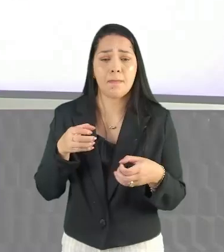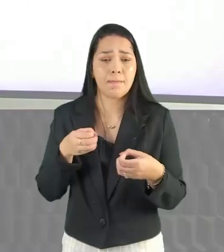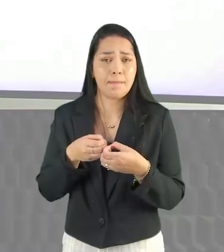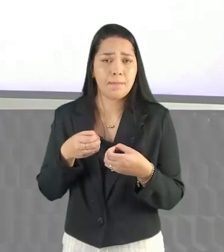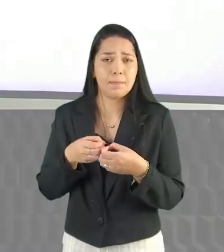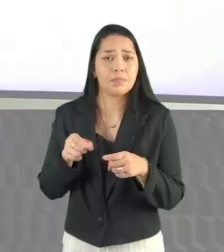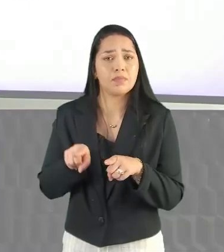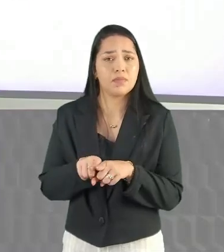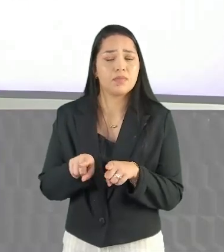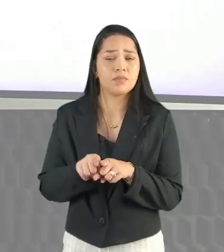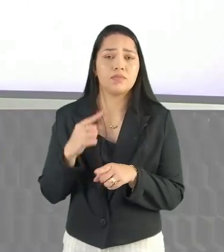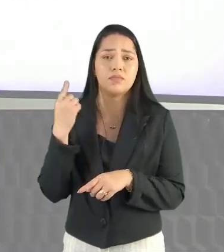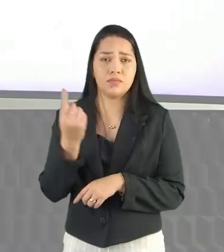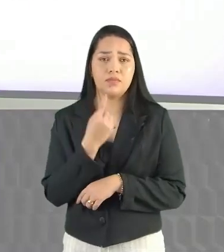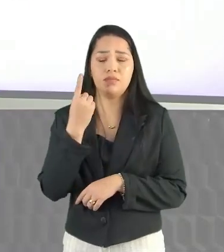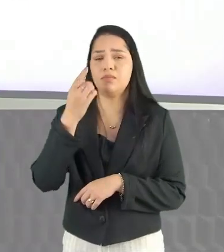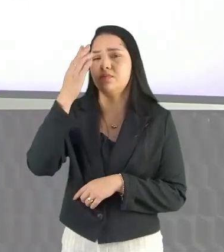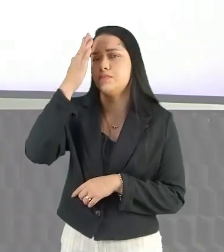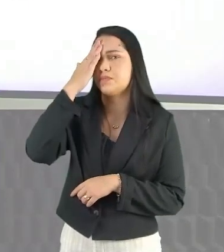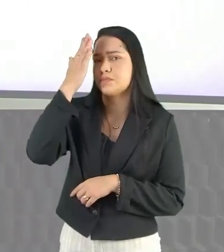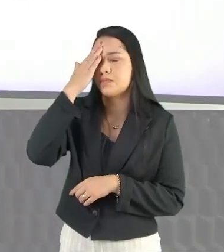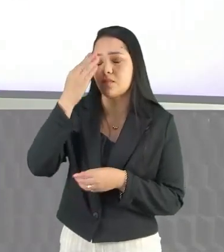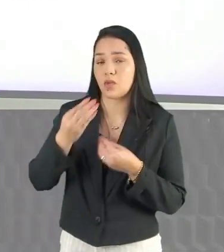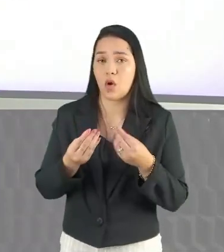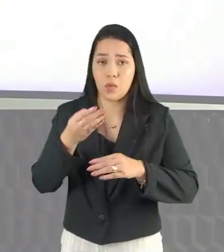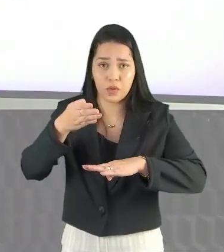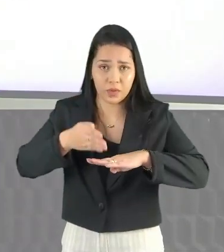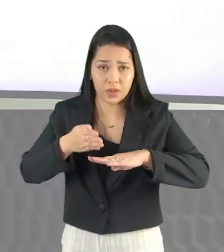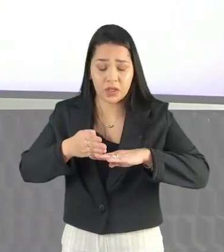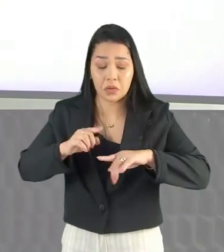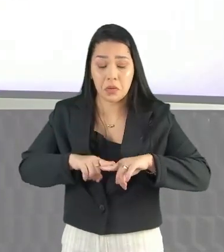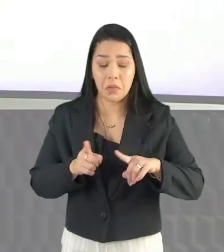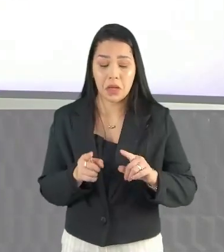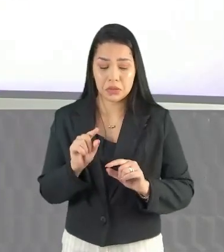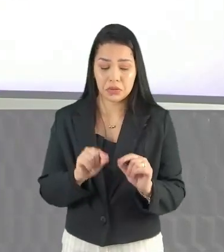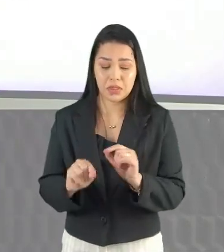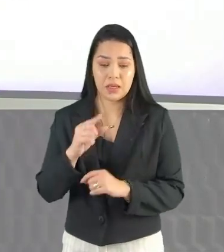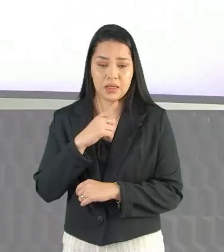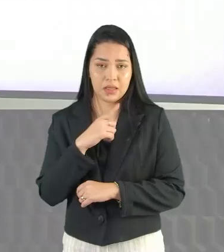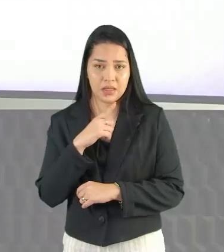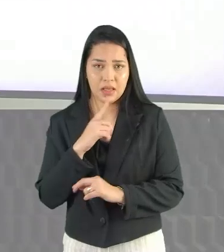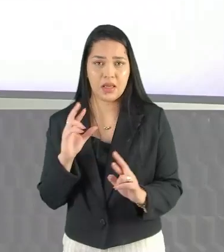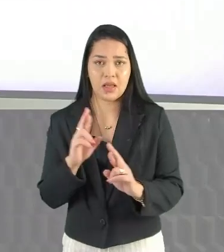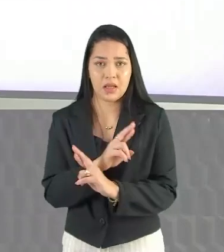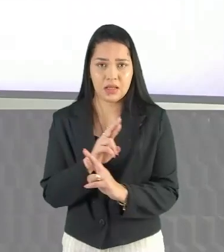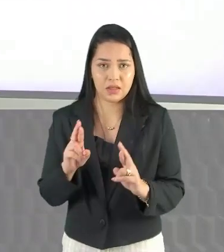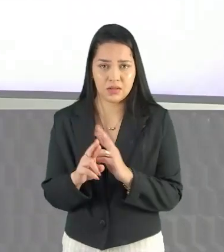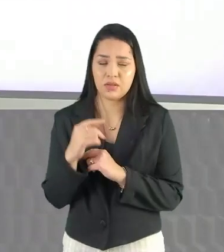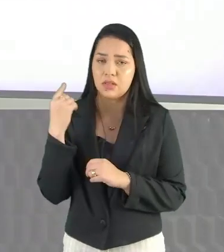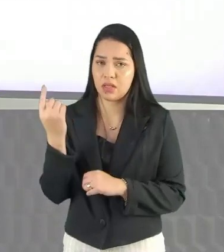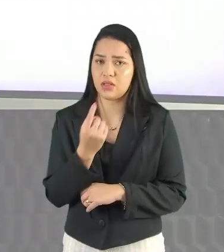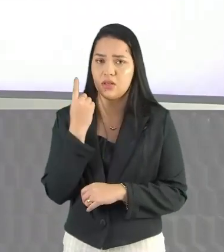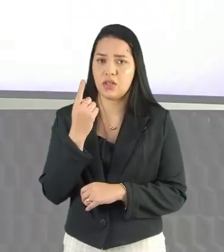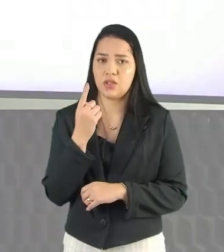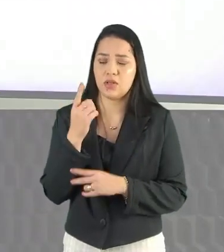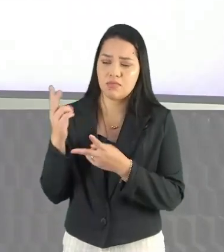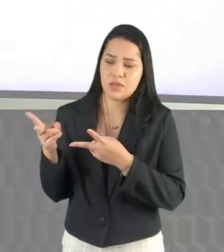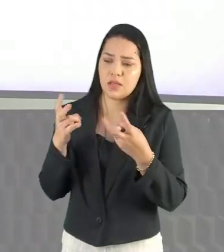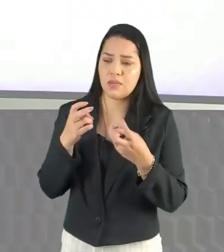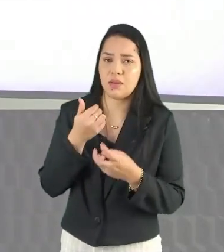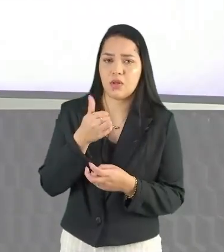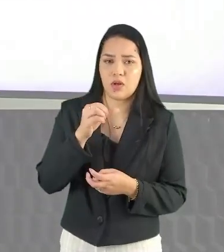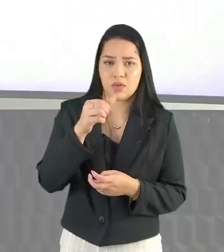próximo, né, daquilo que nós entendemos enquanto contemporaneidade, mas que trata também, por exemplo, de relações que a gente verifica